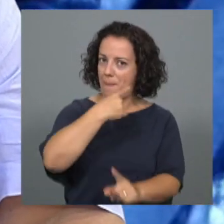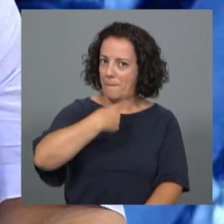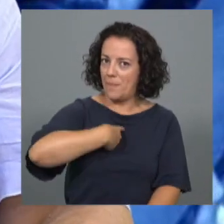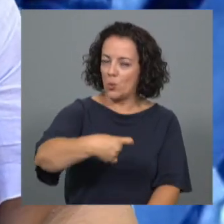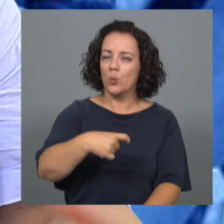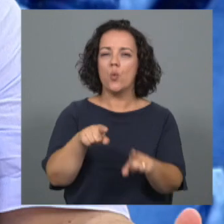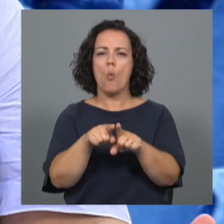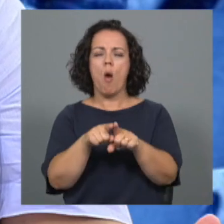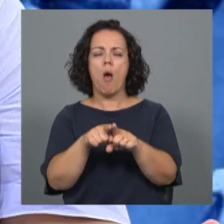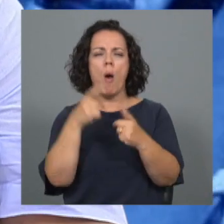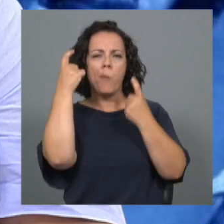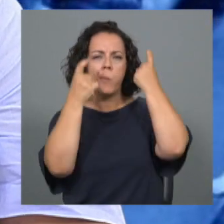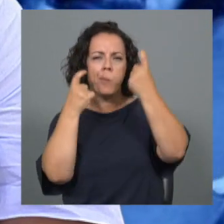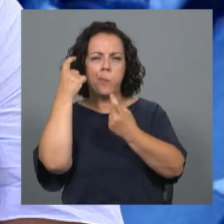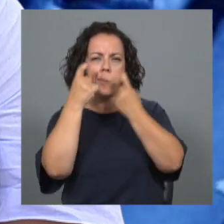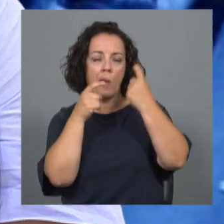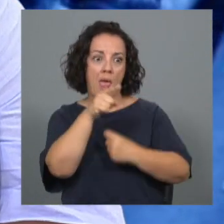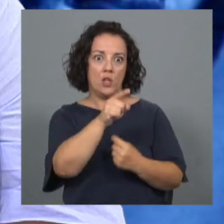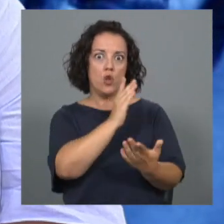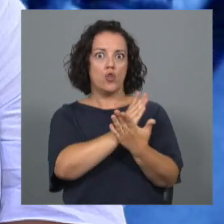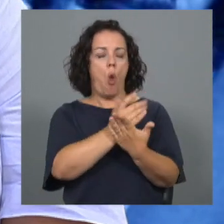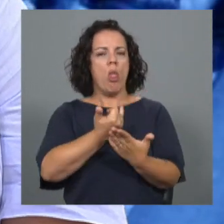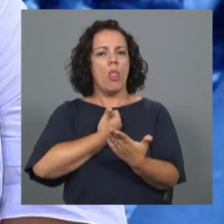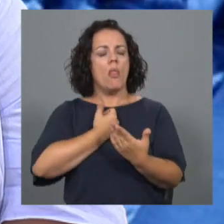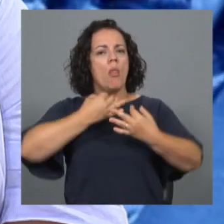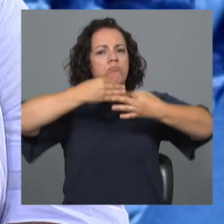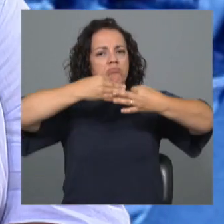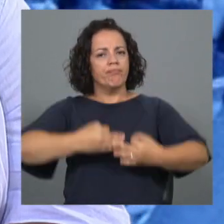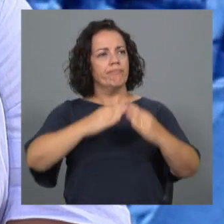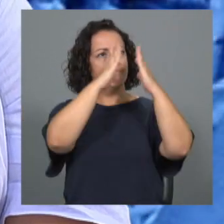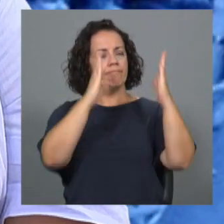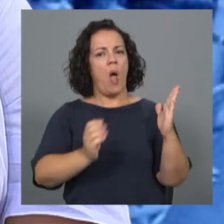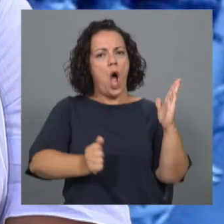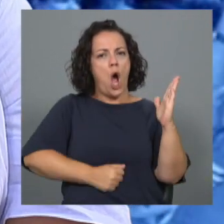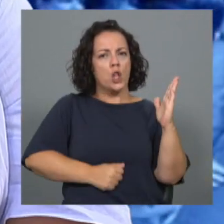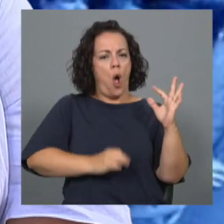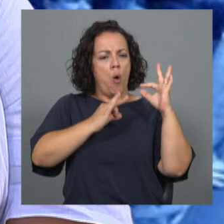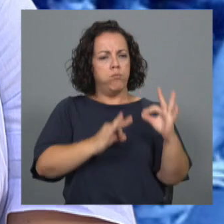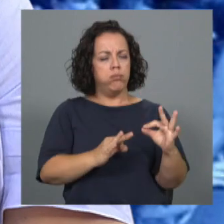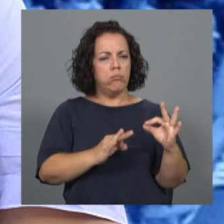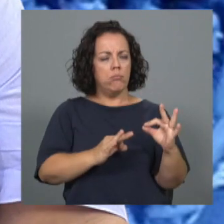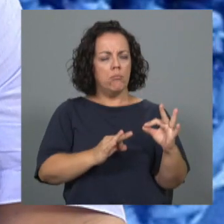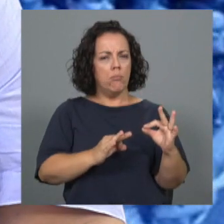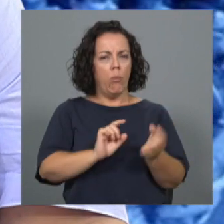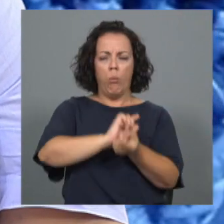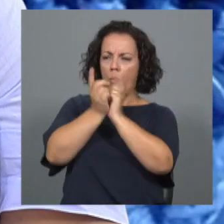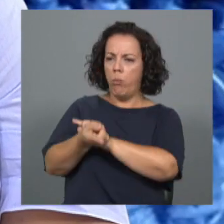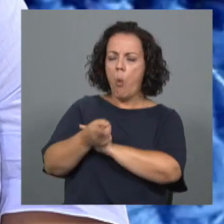de, então, mas estas que têm esta matriz identitária católica, depois acolhem também de